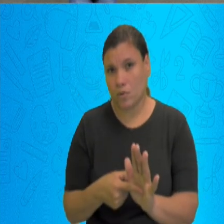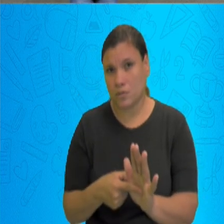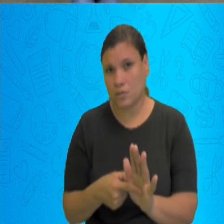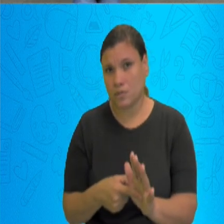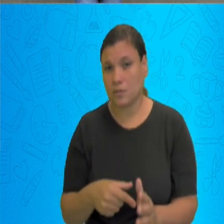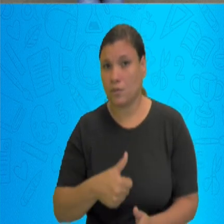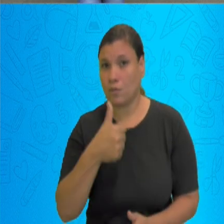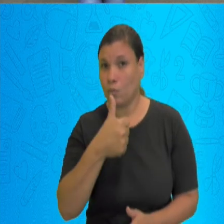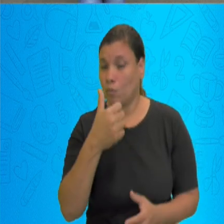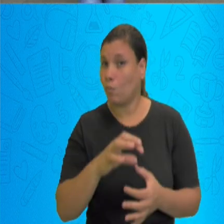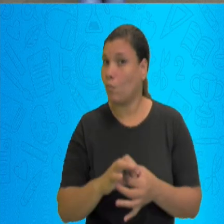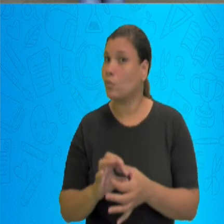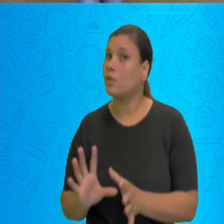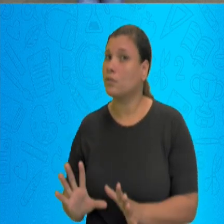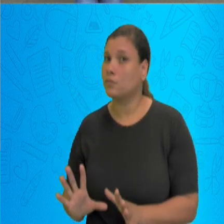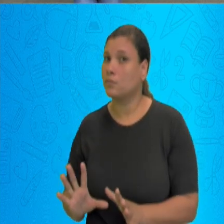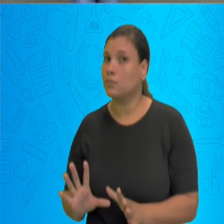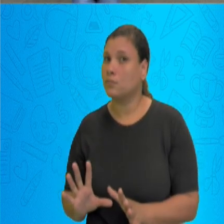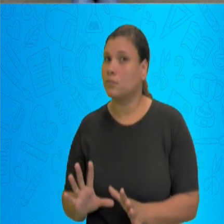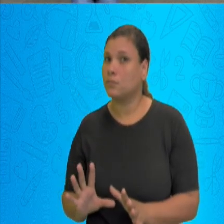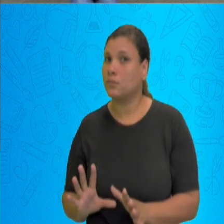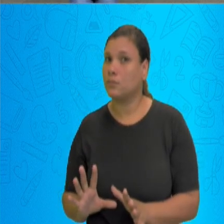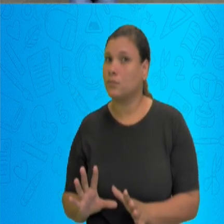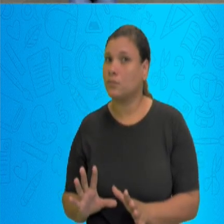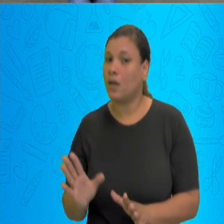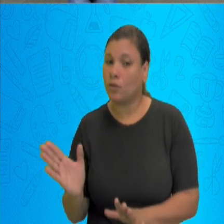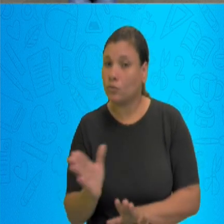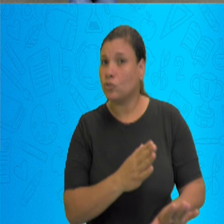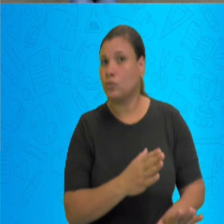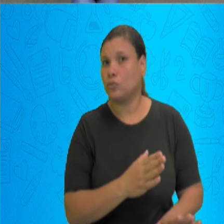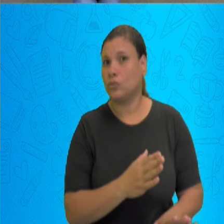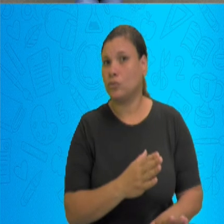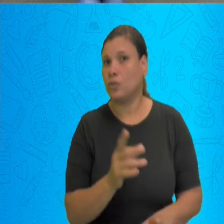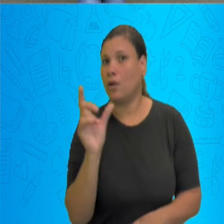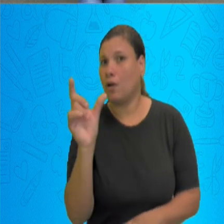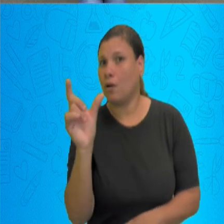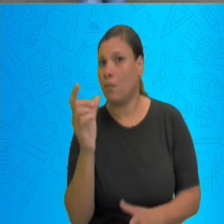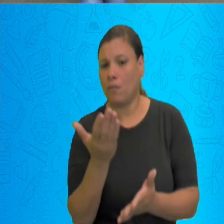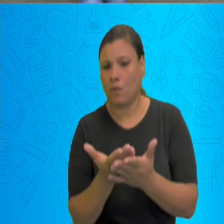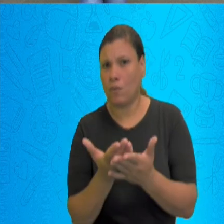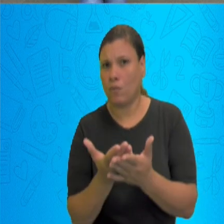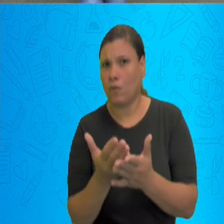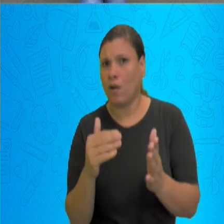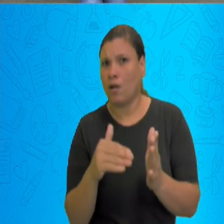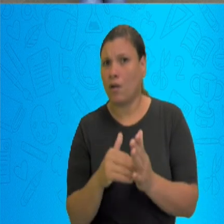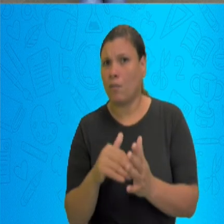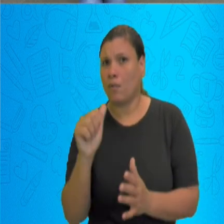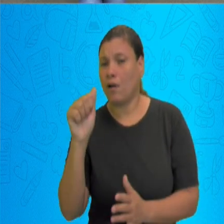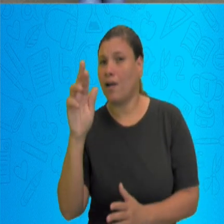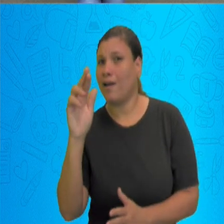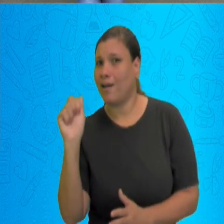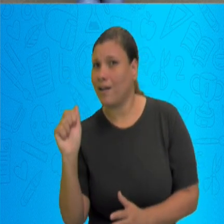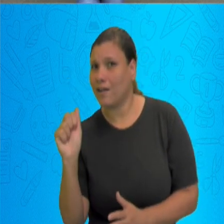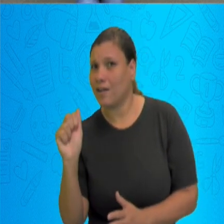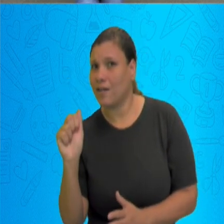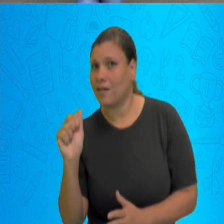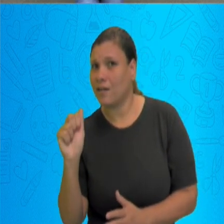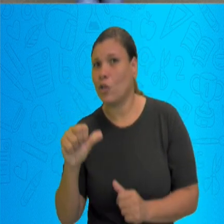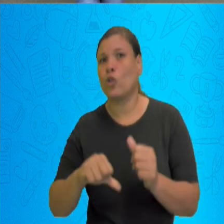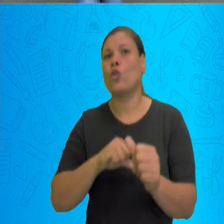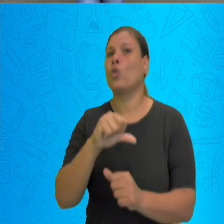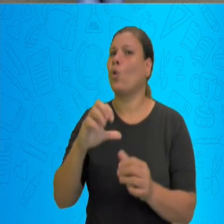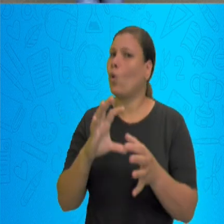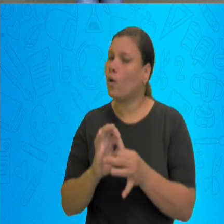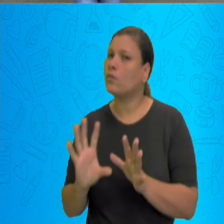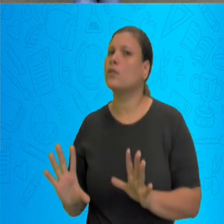muito. Farei isso, né? Indica que vai acontecer. E o futuro do pretérito? Tem uma